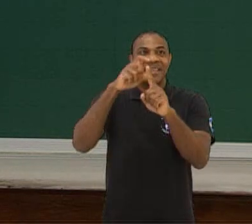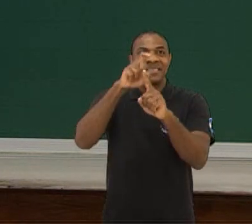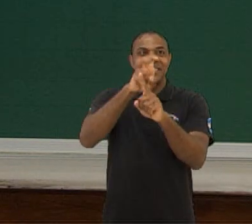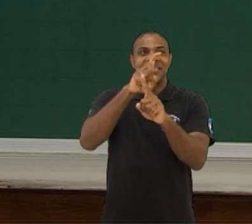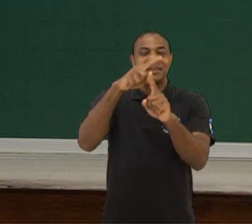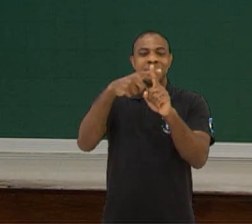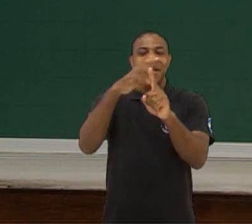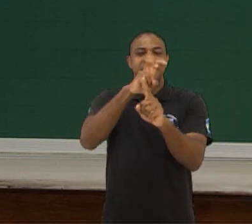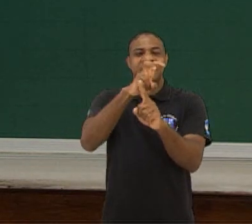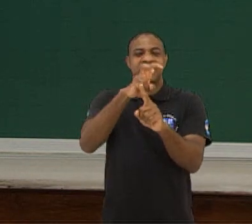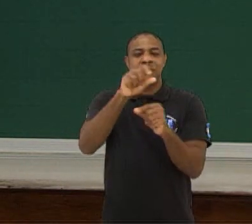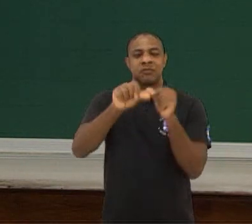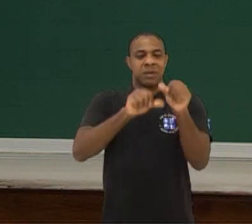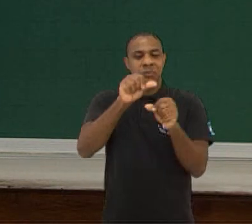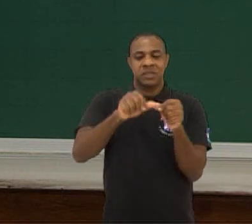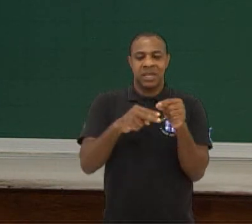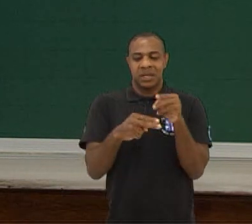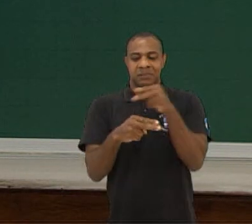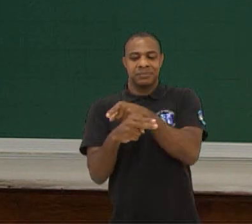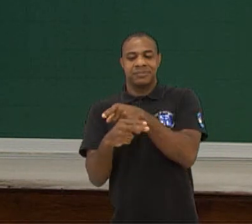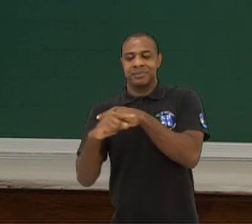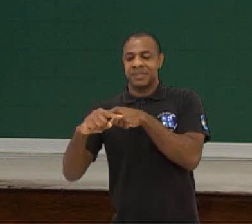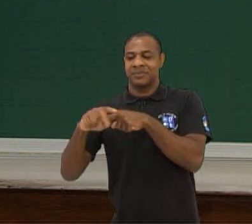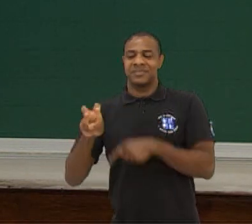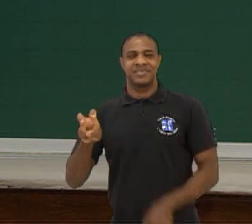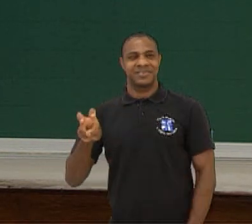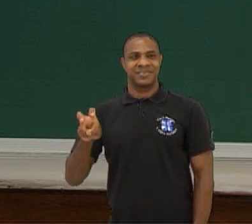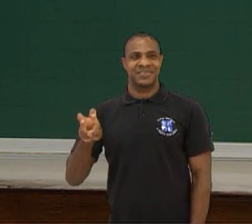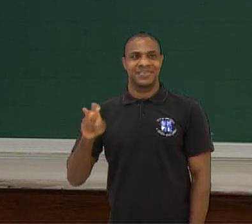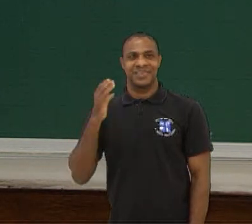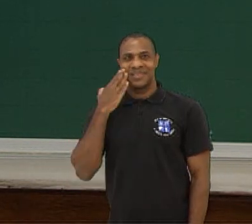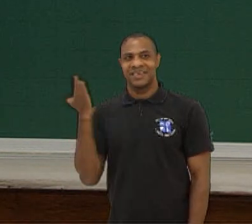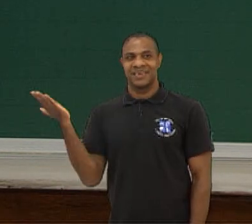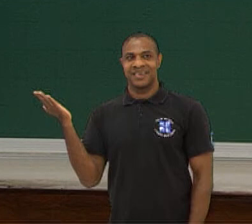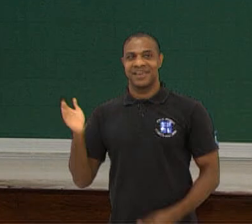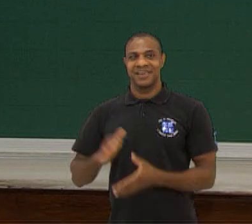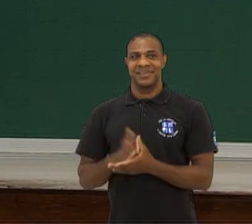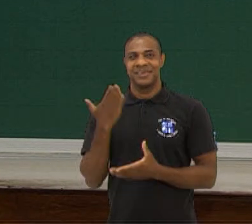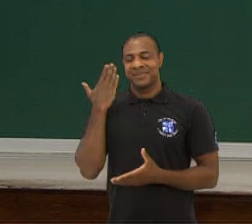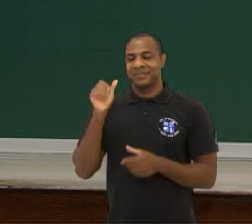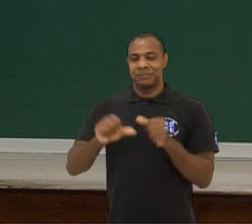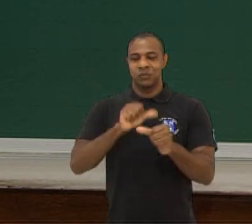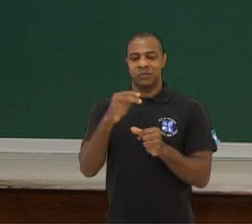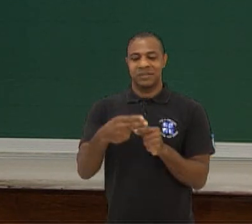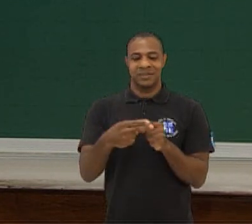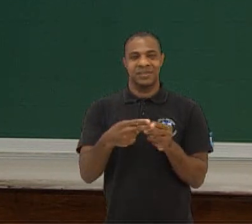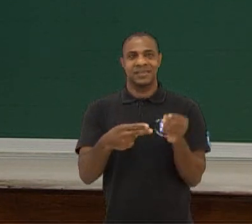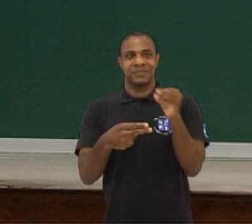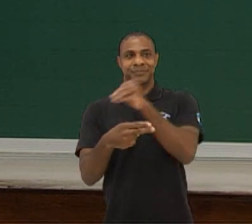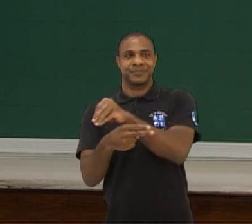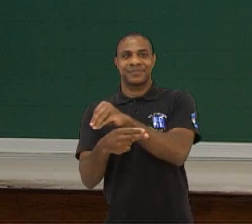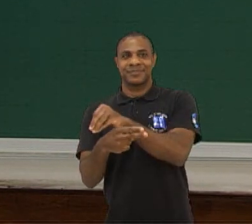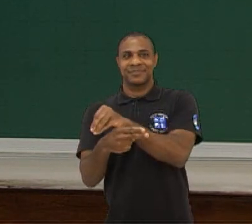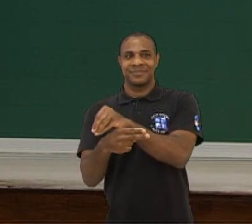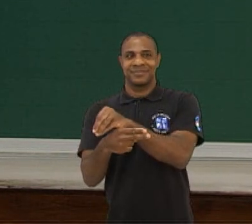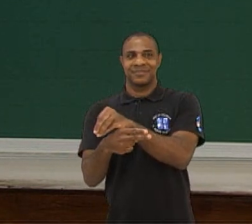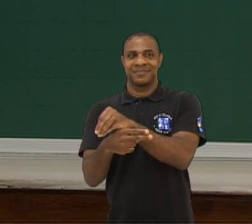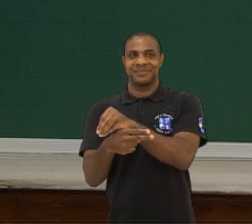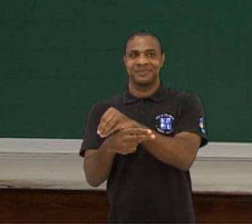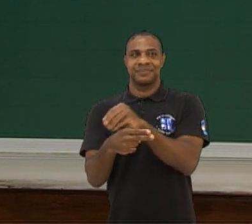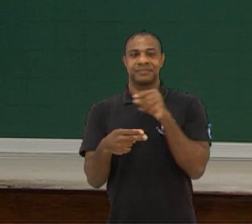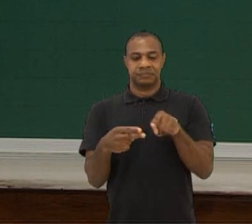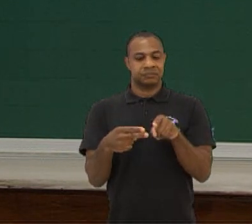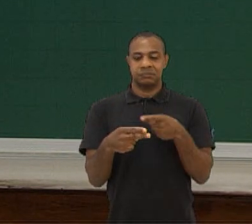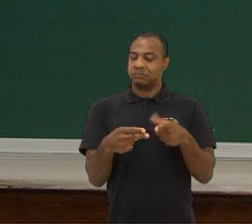ser menos 5. Sempre o contrário, a subtração. Então, eu tiro menos 5 do outro lado. Ó. Veja que eu não registrei mais 5 menos